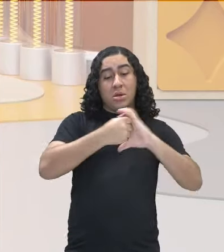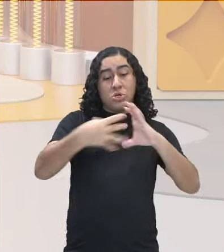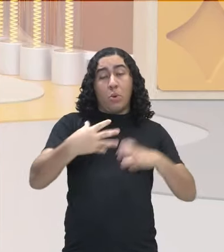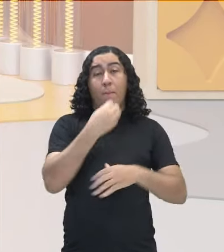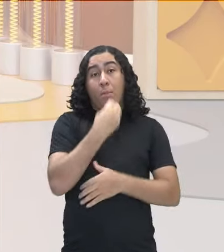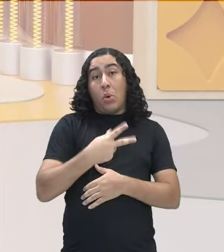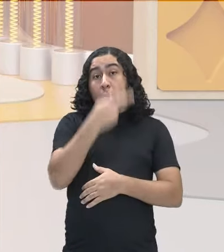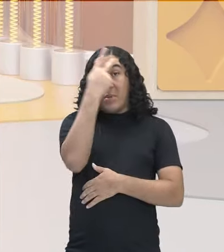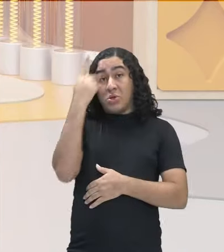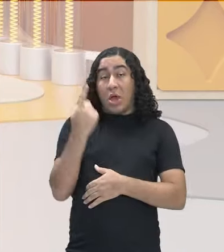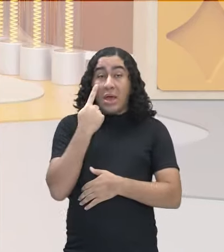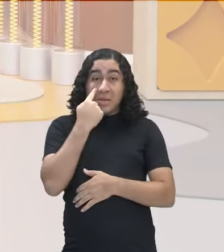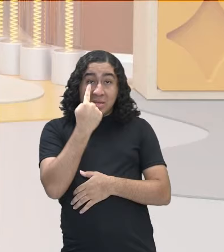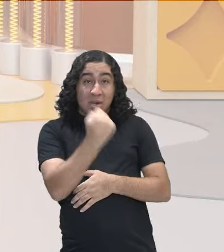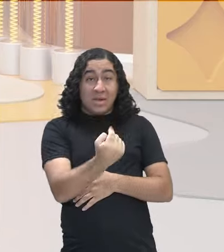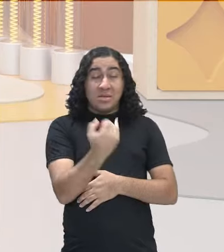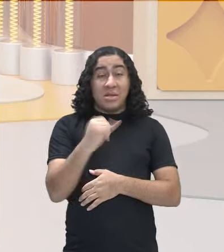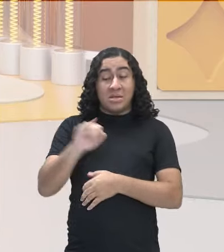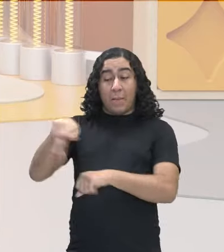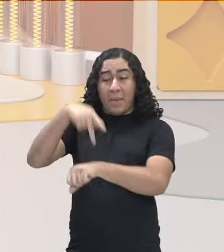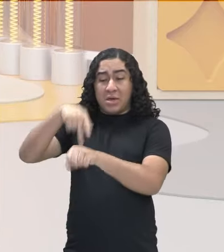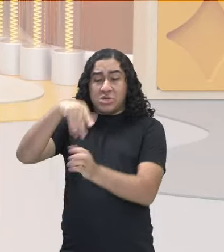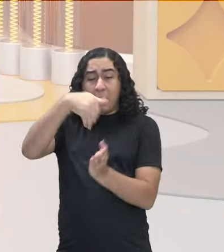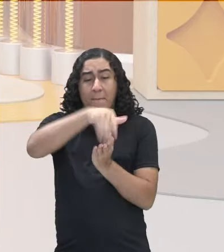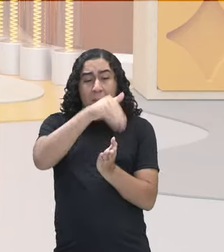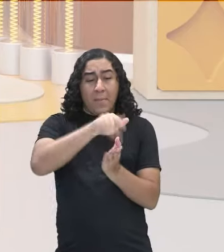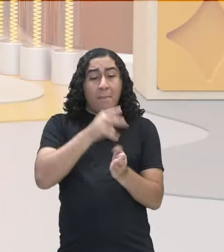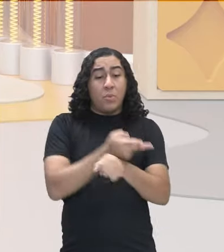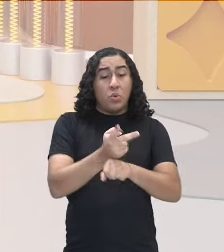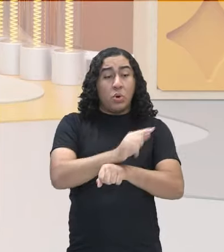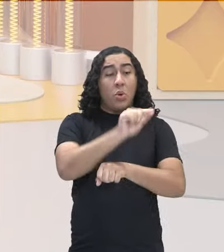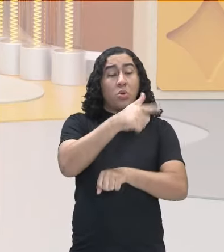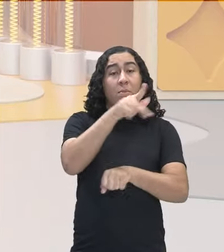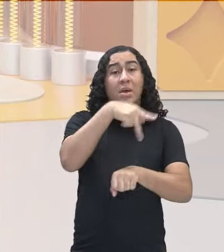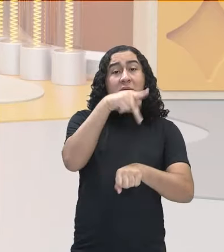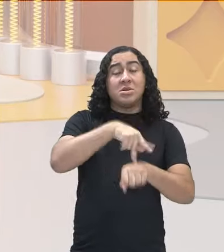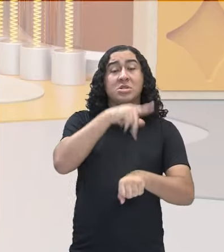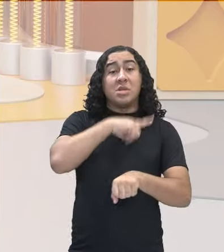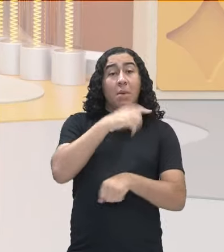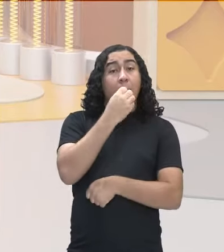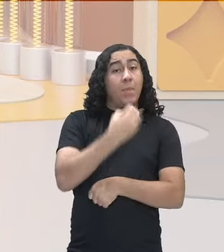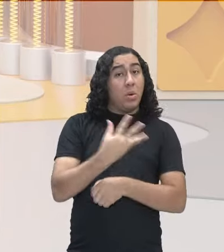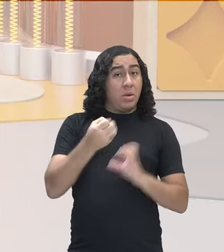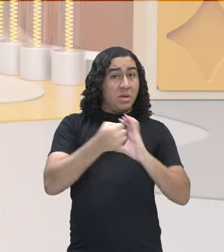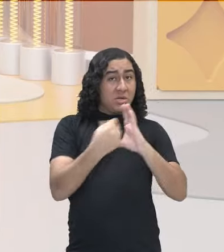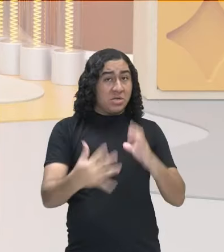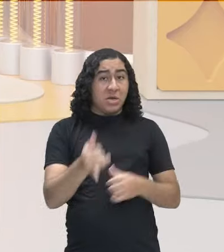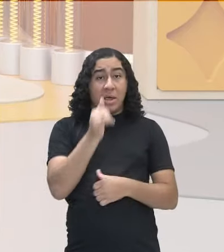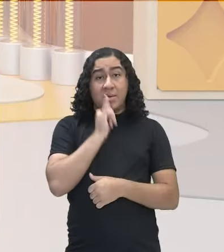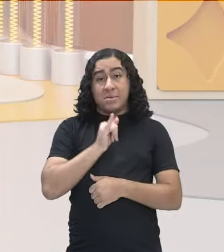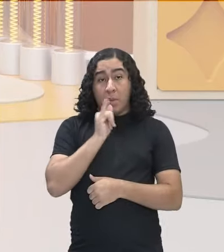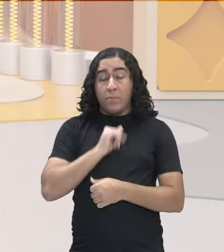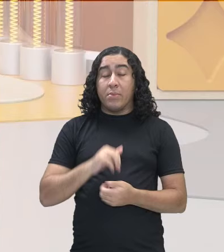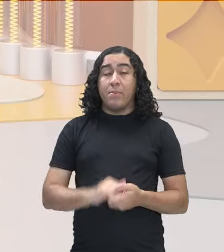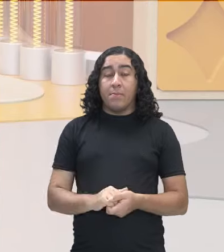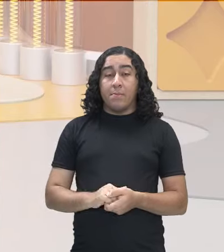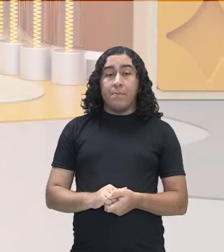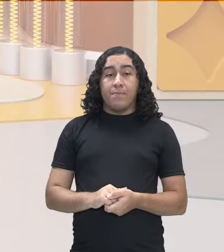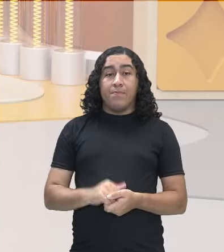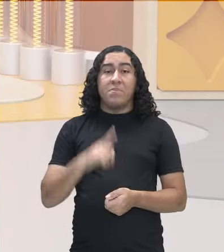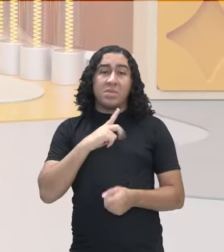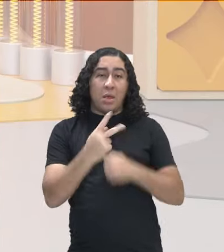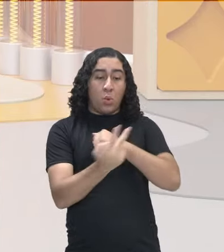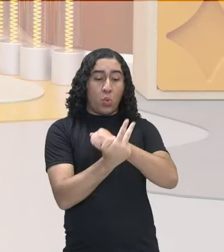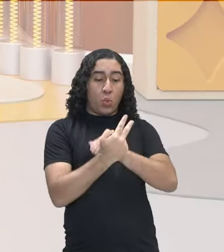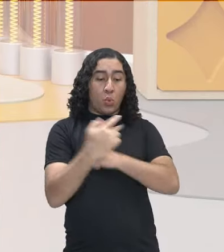pessoas que estão sendo expulsas dos seus lugares de origem do seu lugar de origem perdão como por exemplo eh e cuidados